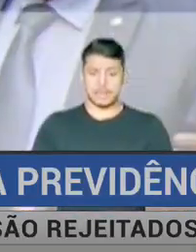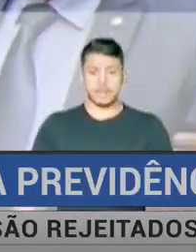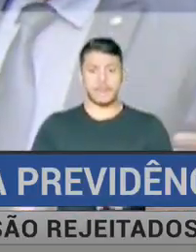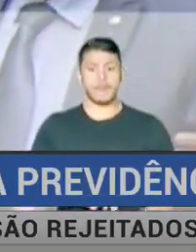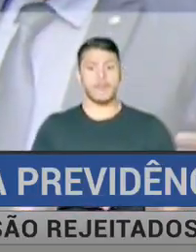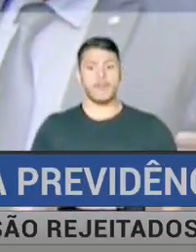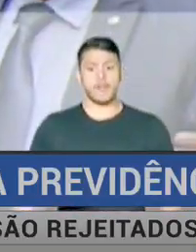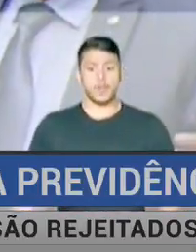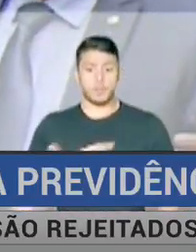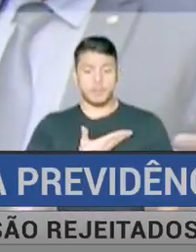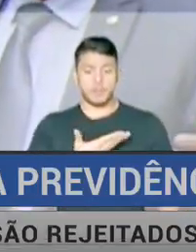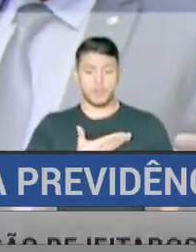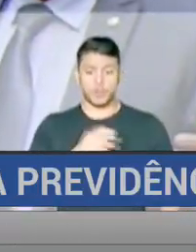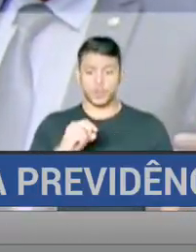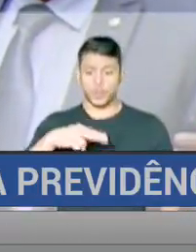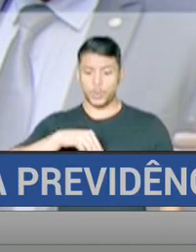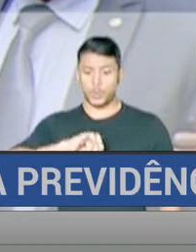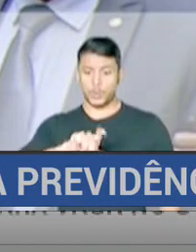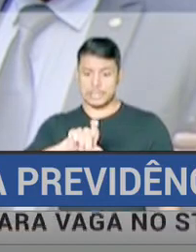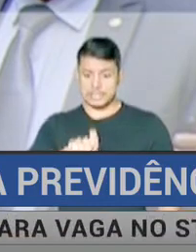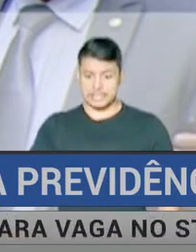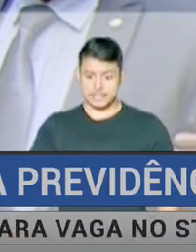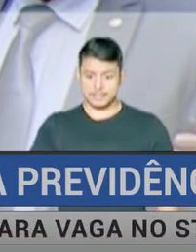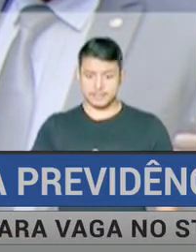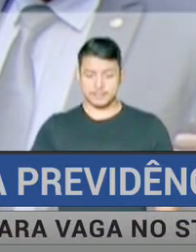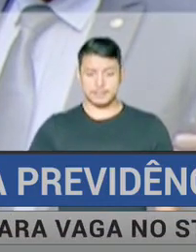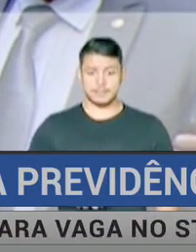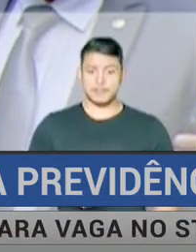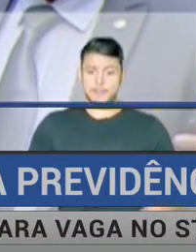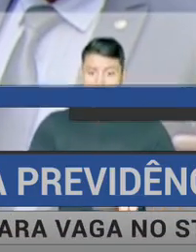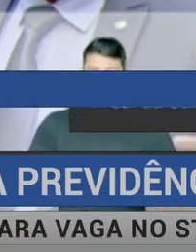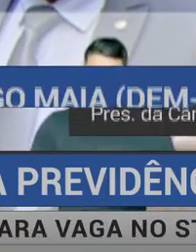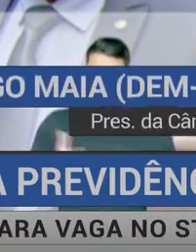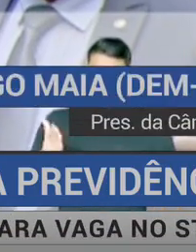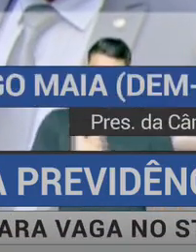ao meu amigo Onyx, que diziam